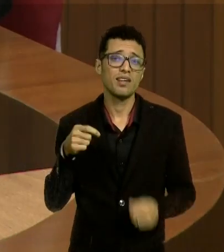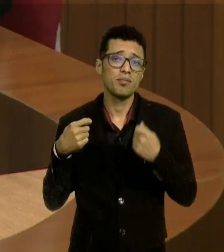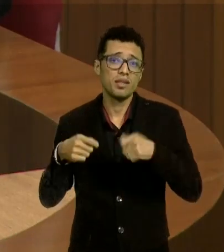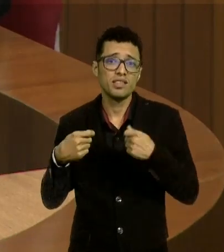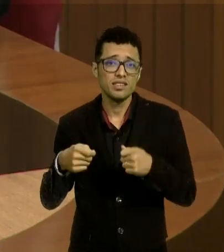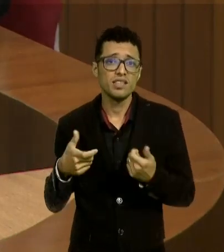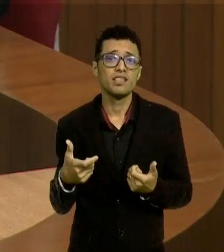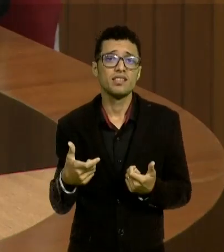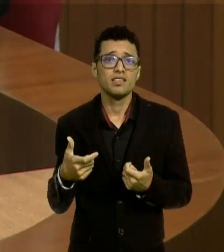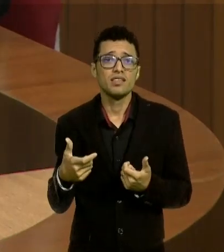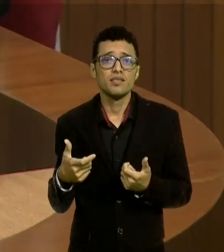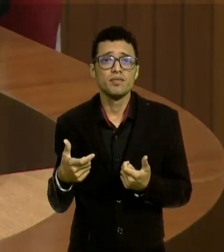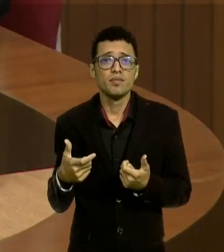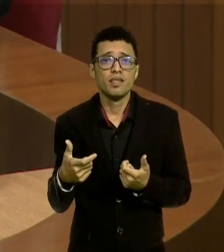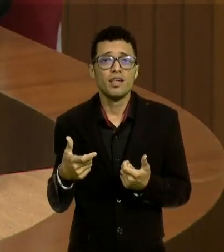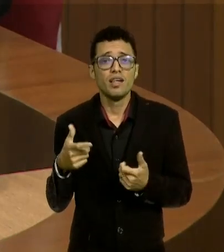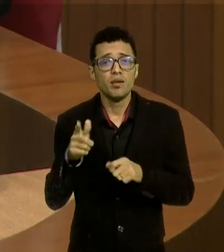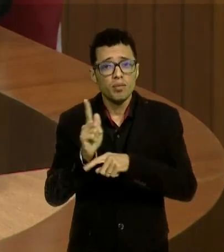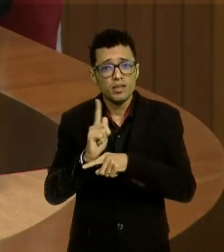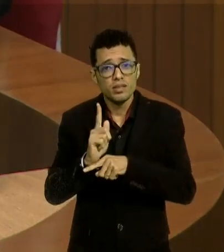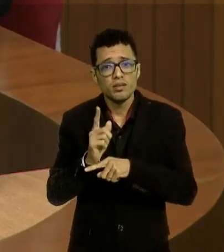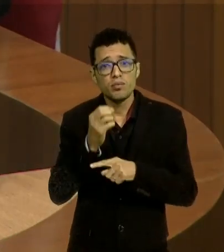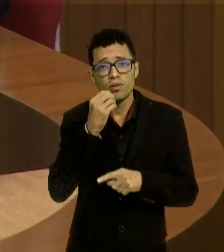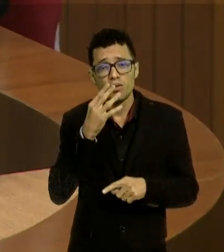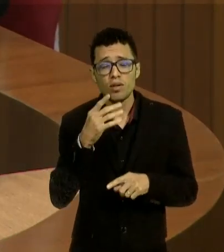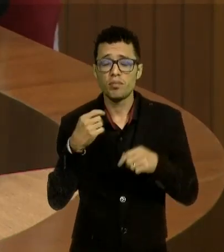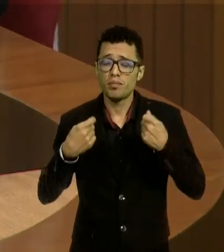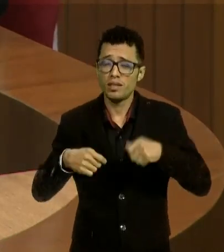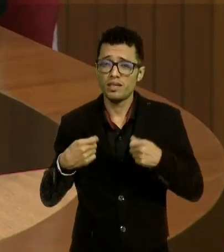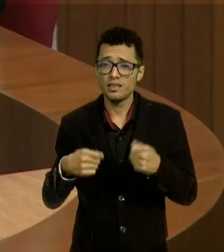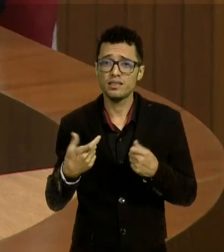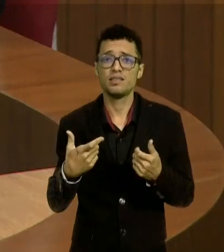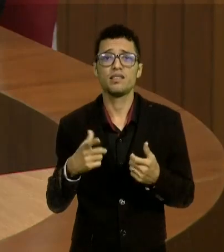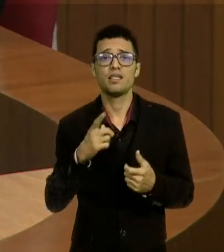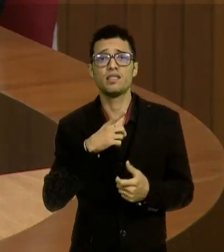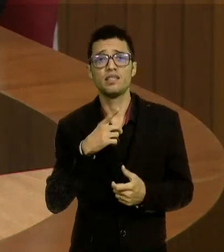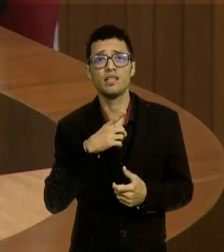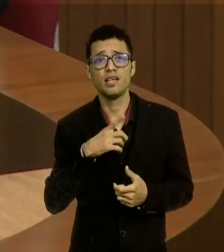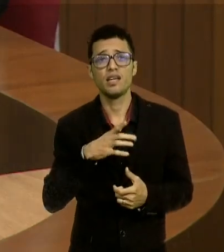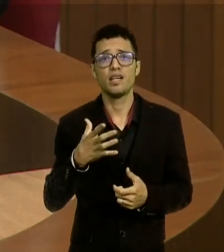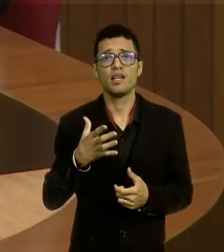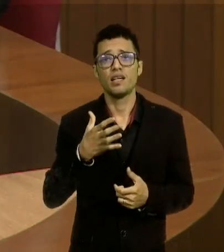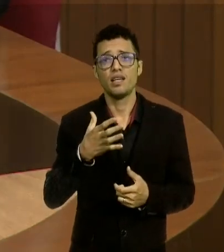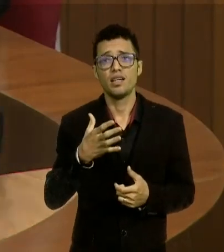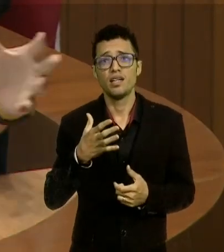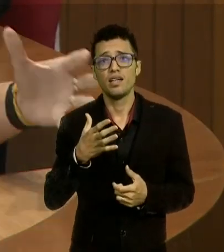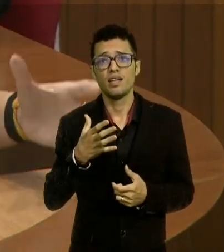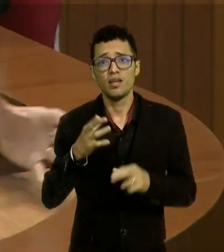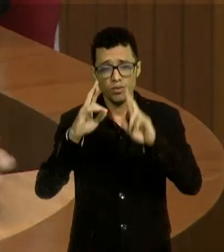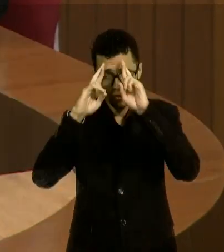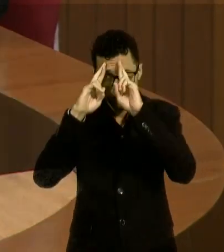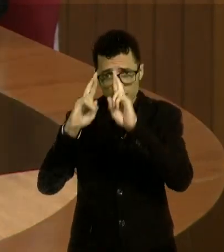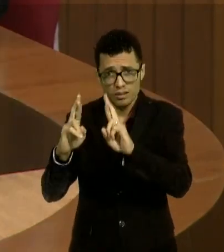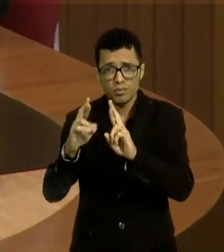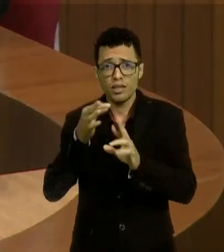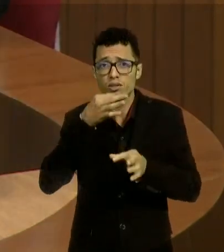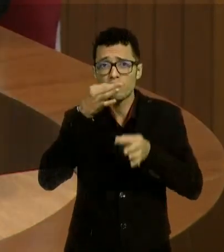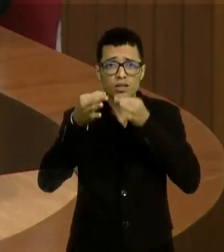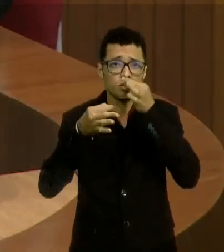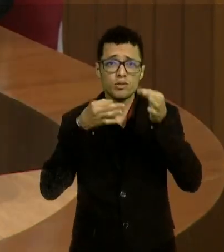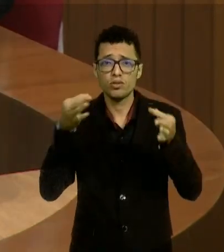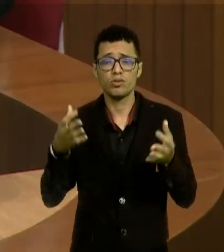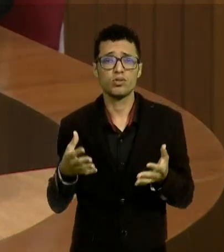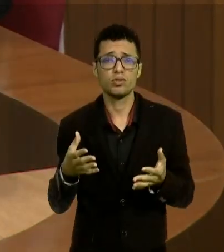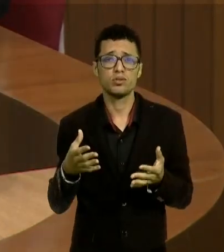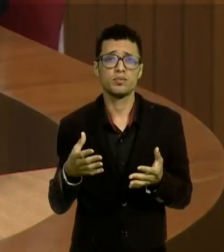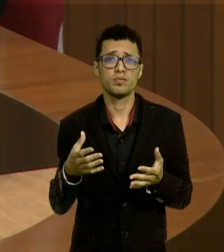E talvez o mundo de Alice para, na saúde, para a deputada Andréa,